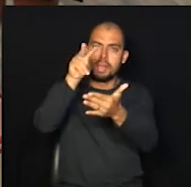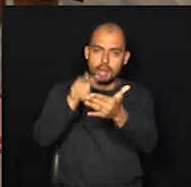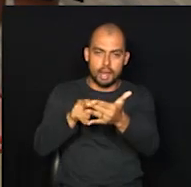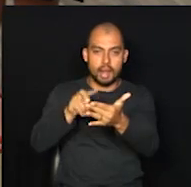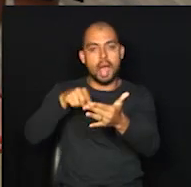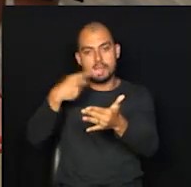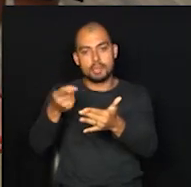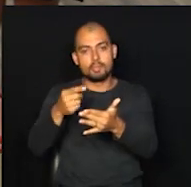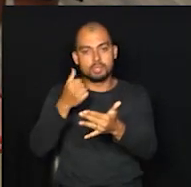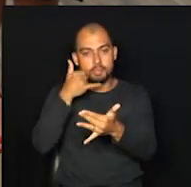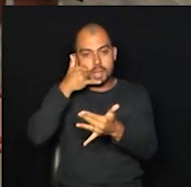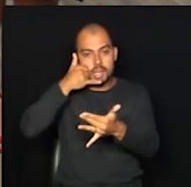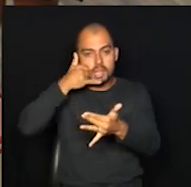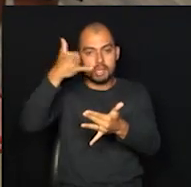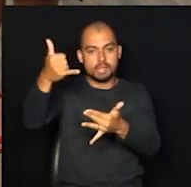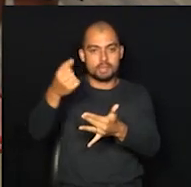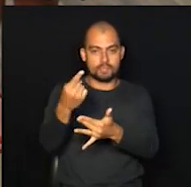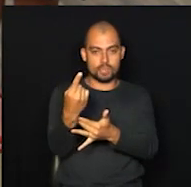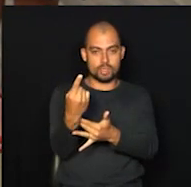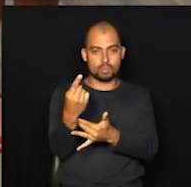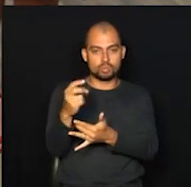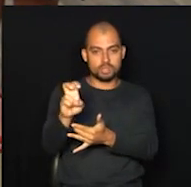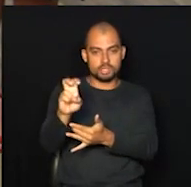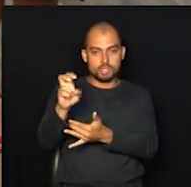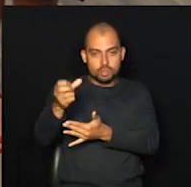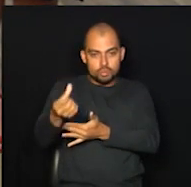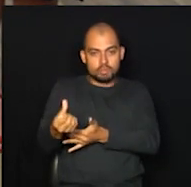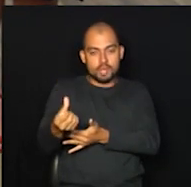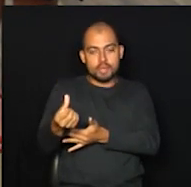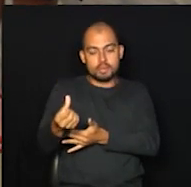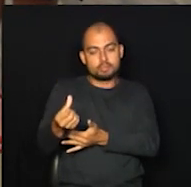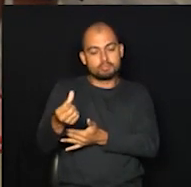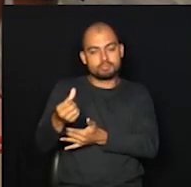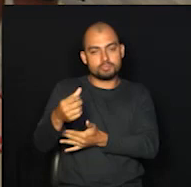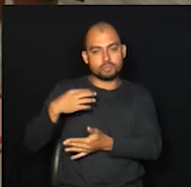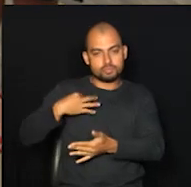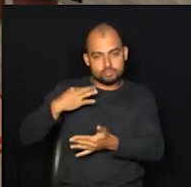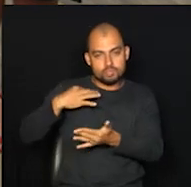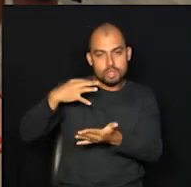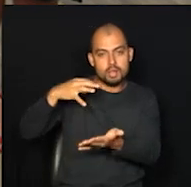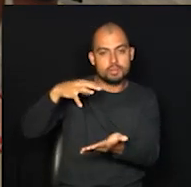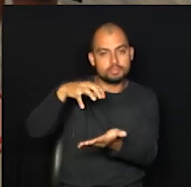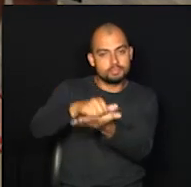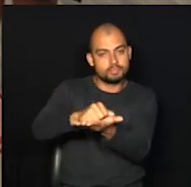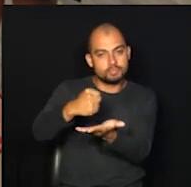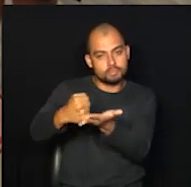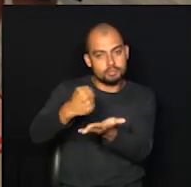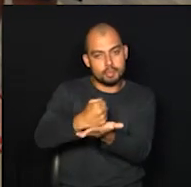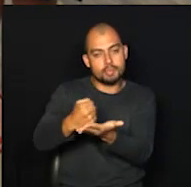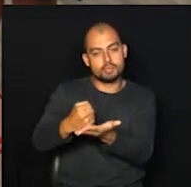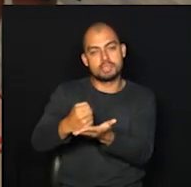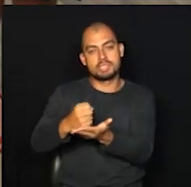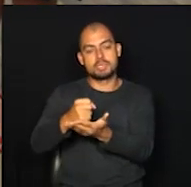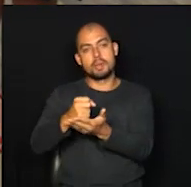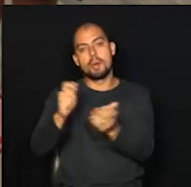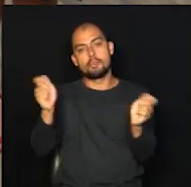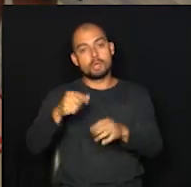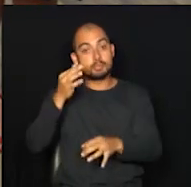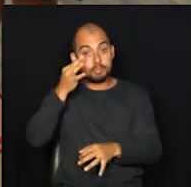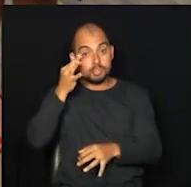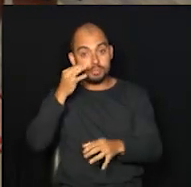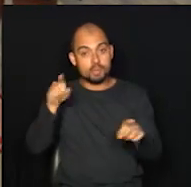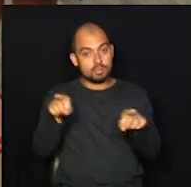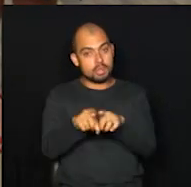sim você liga no telefone 156 para poder se candidatar. E aí, se for necessário, você vá até um posto do